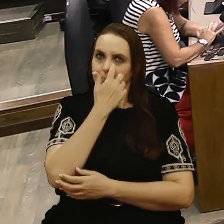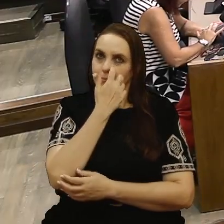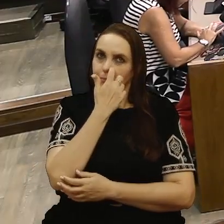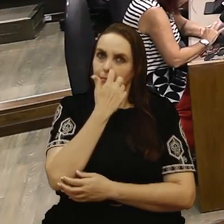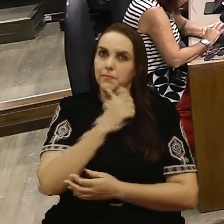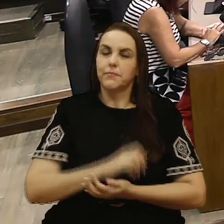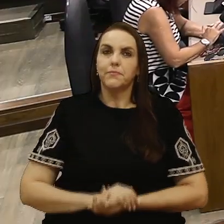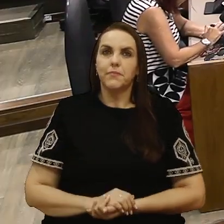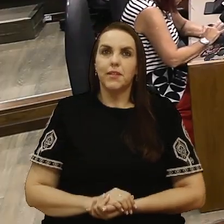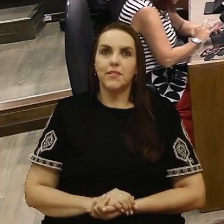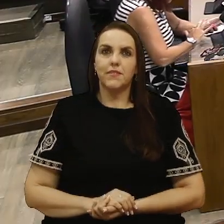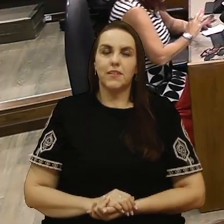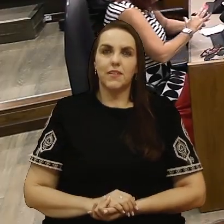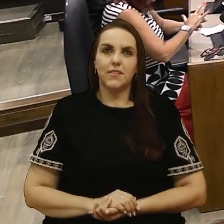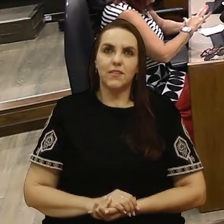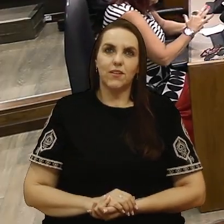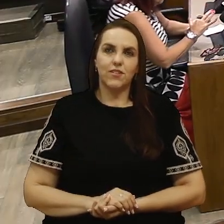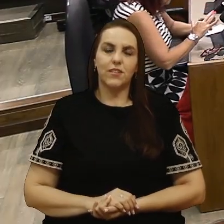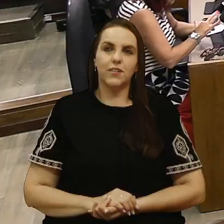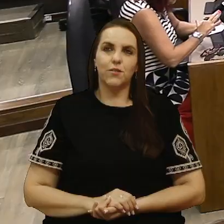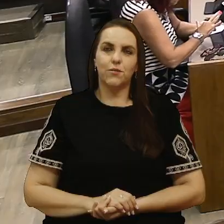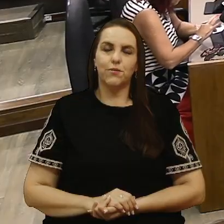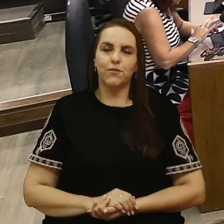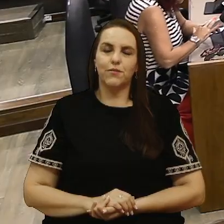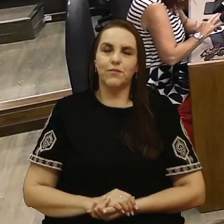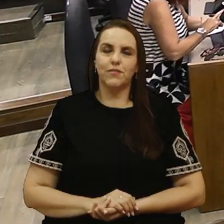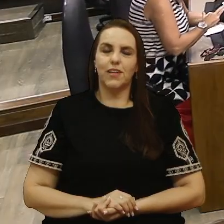inscrito, vereadora Rose Frigieri.